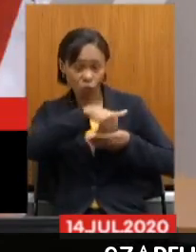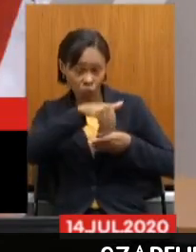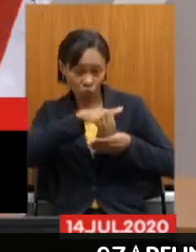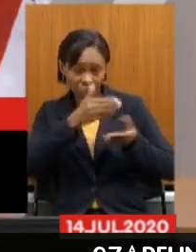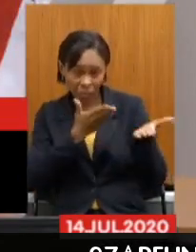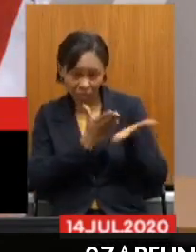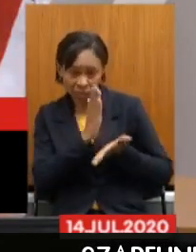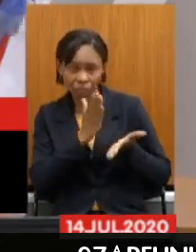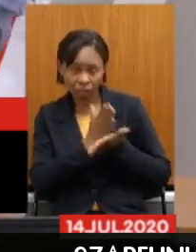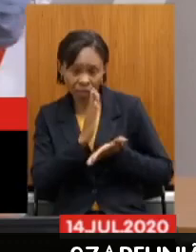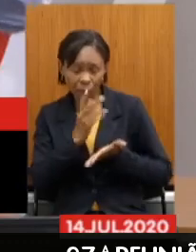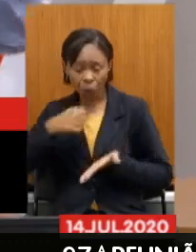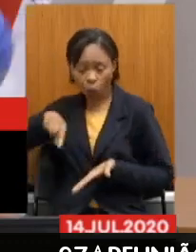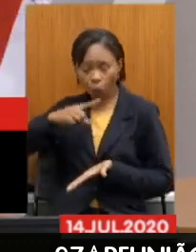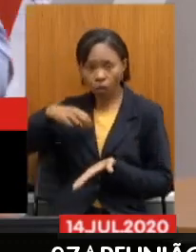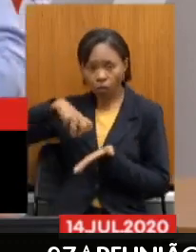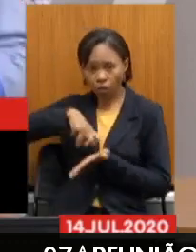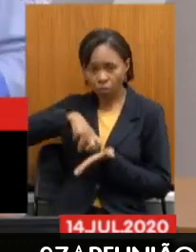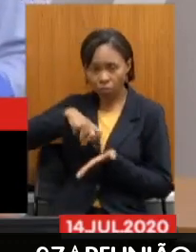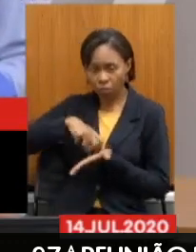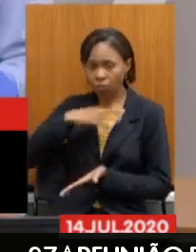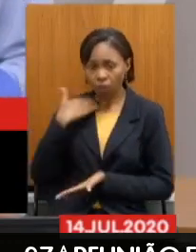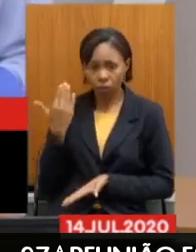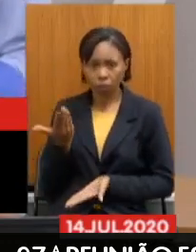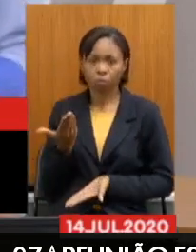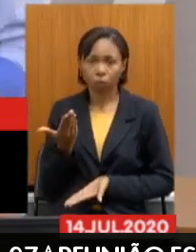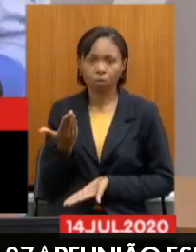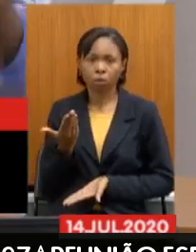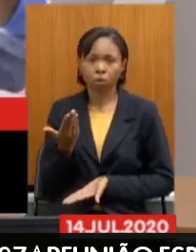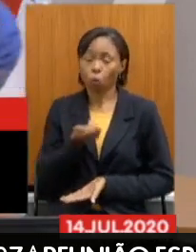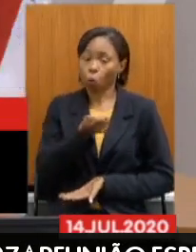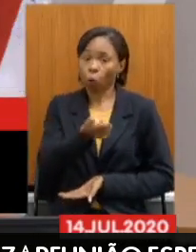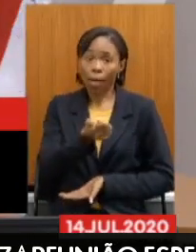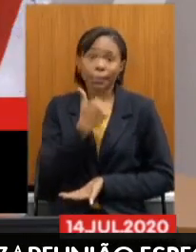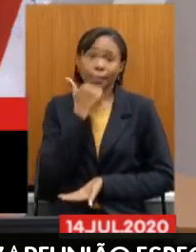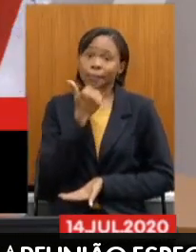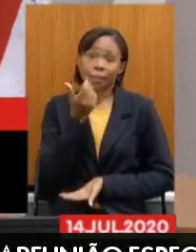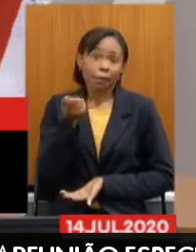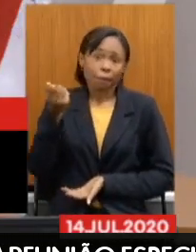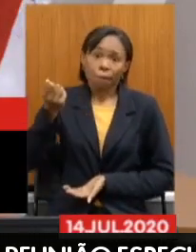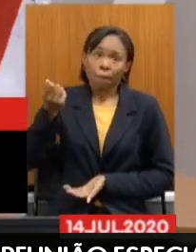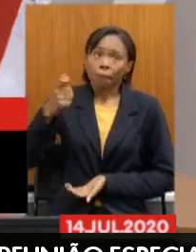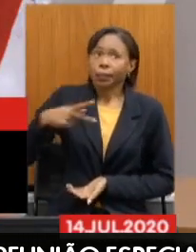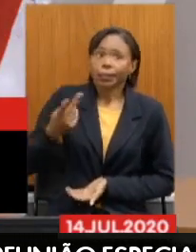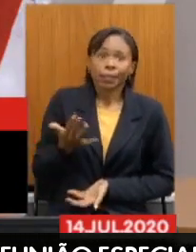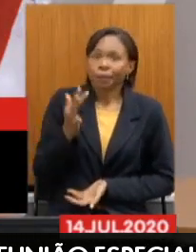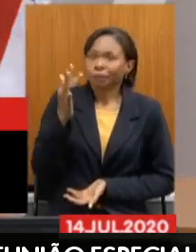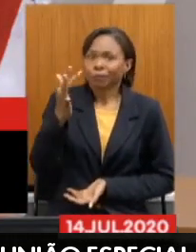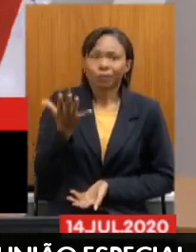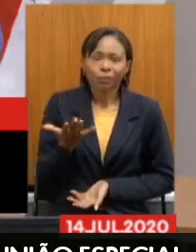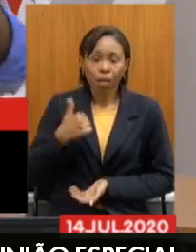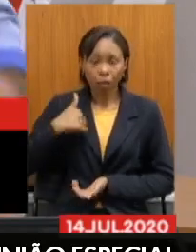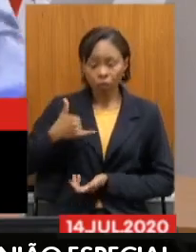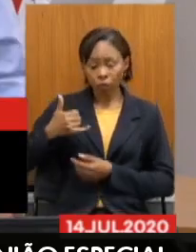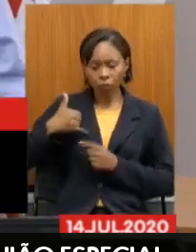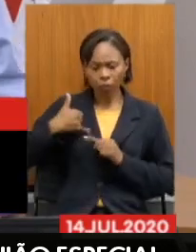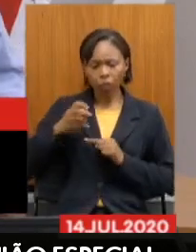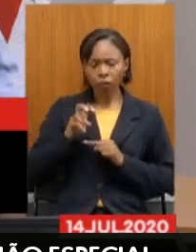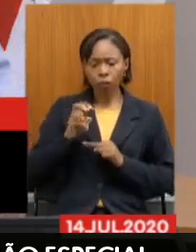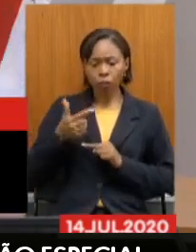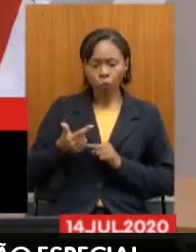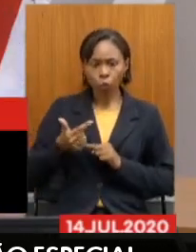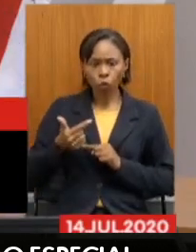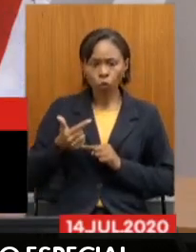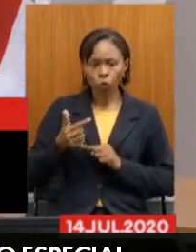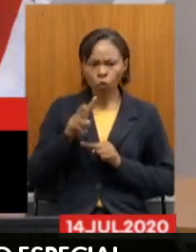morte. Quase ninguém vai se aposentar. Eu, pessoalmente, tenho 52 anos de idade. Vou aposentar com 71